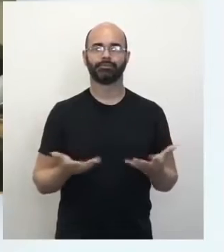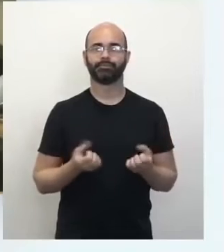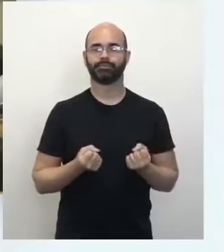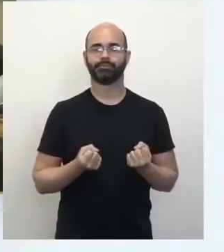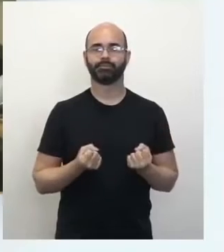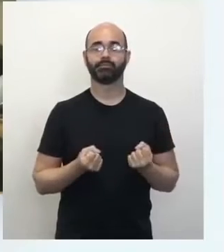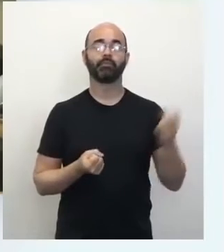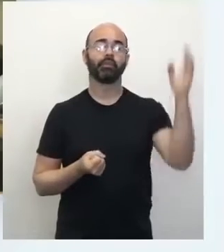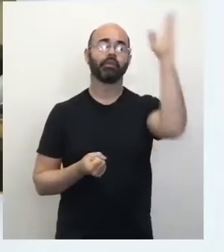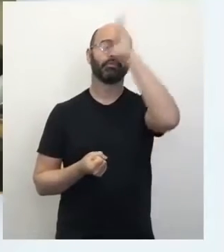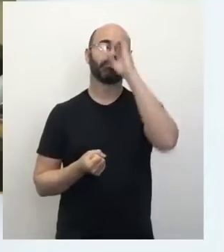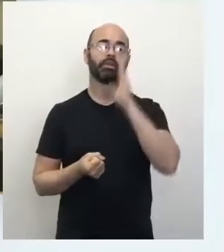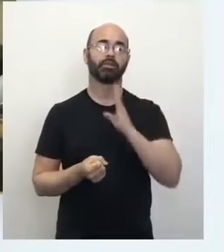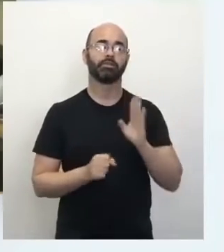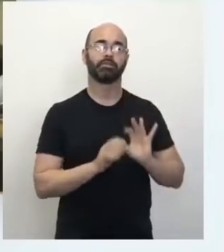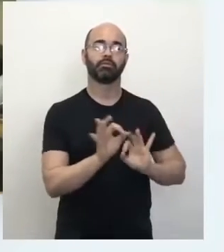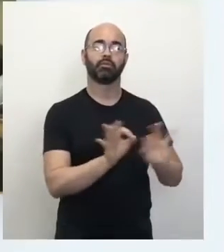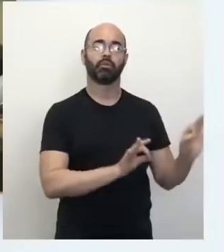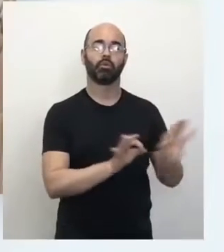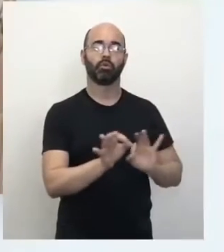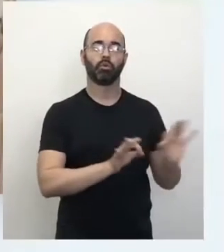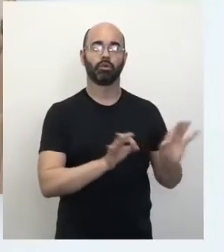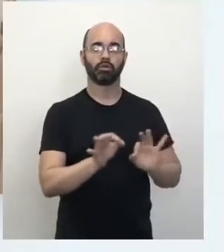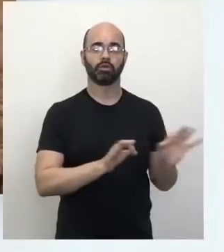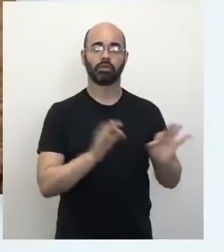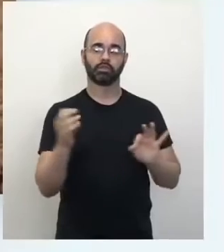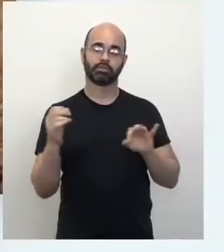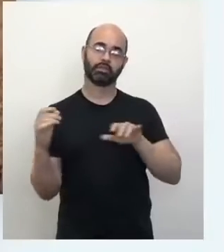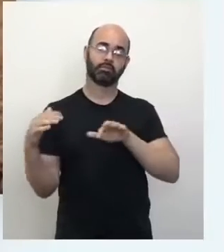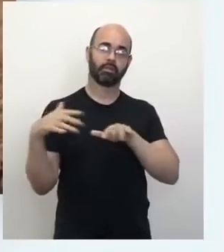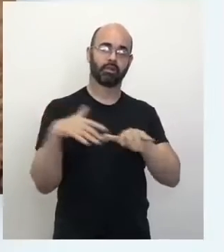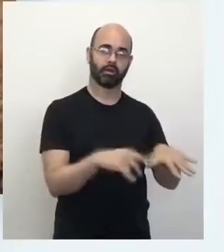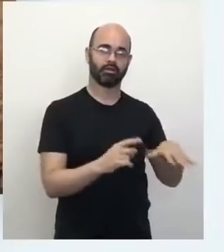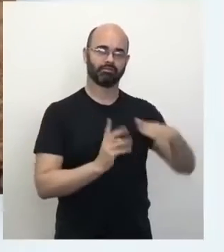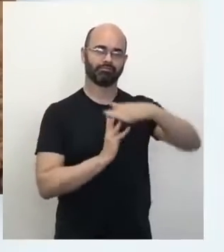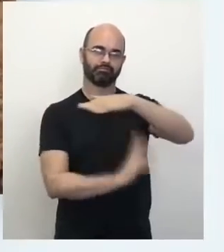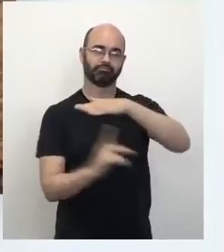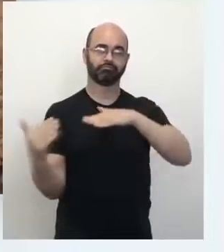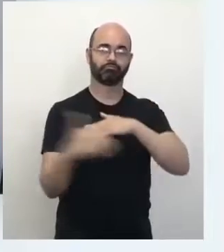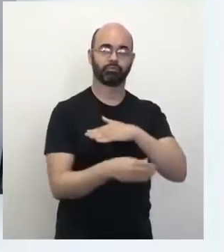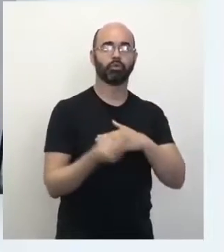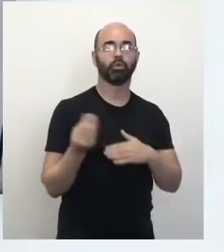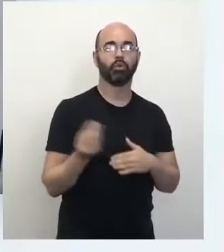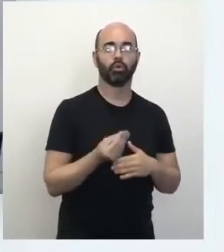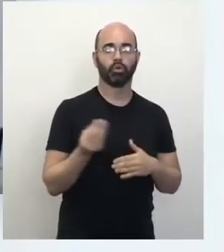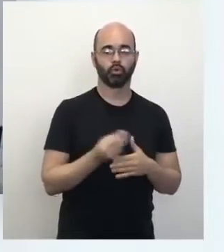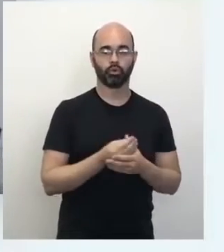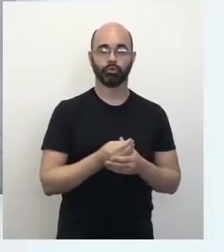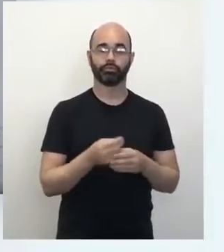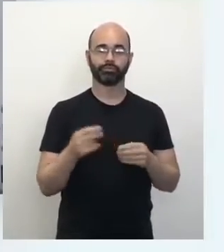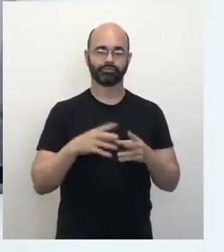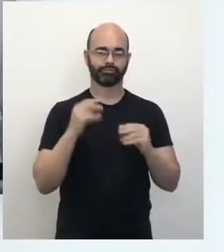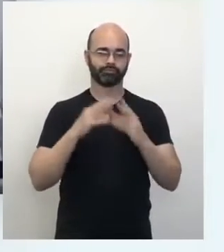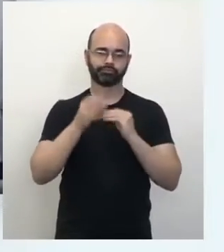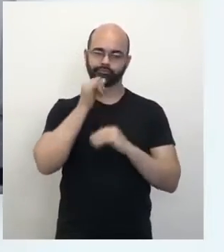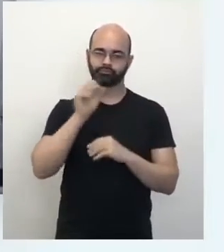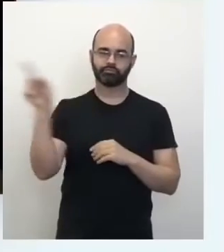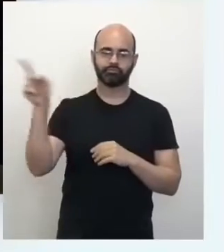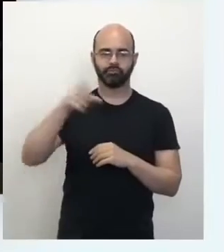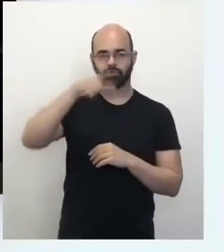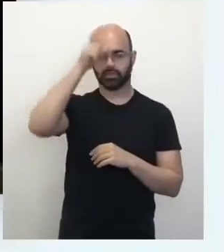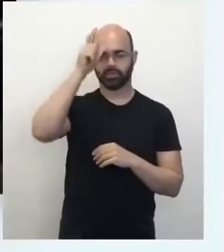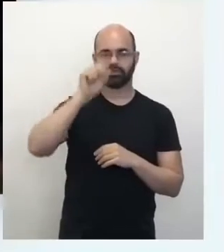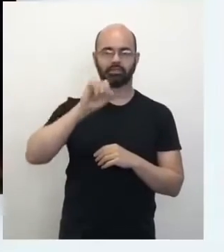Brasil organiza os fluxos migratórios. E o Brasil tem essa política de braços abertos aos refugiados sírios, por exemplo, que é